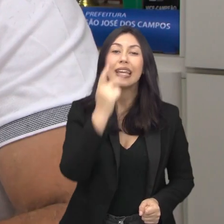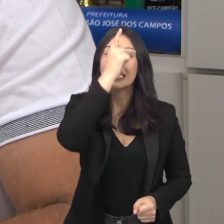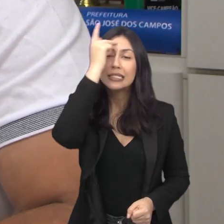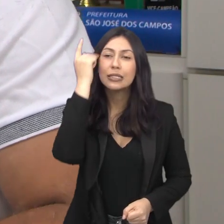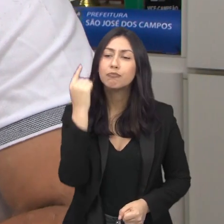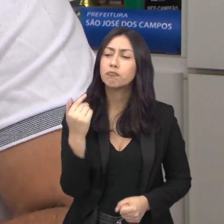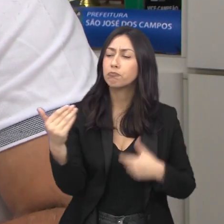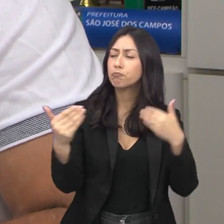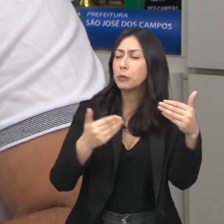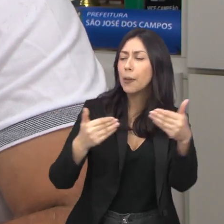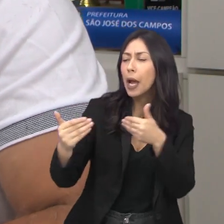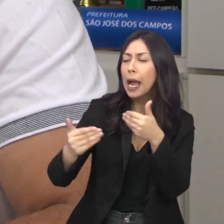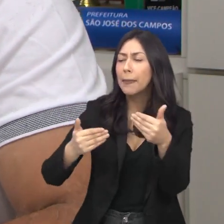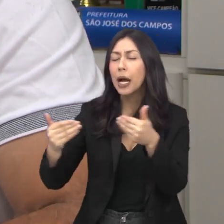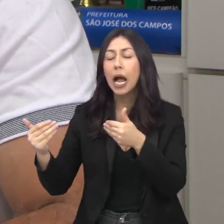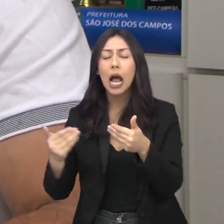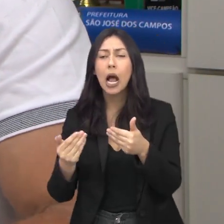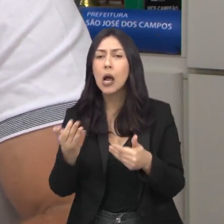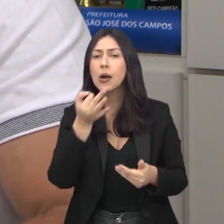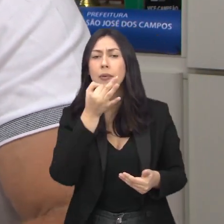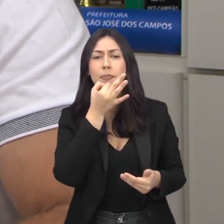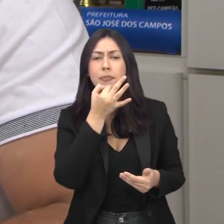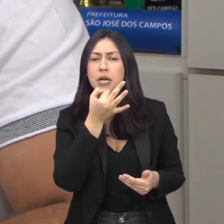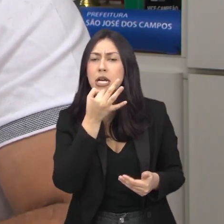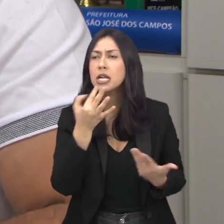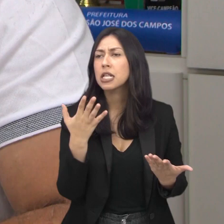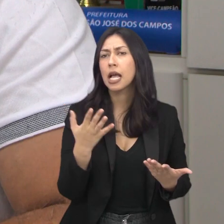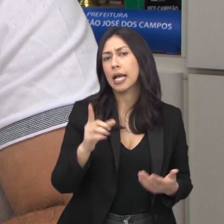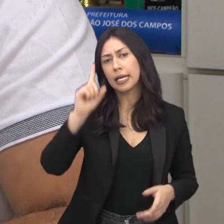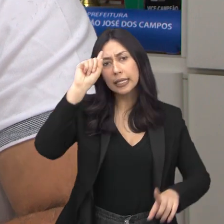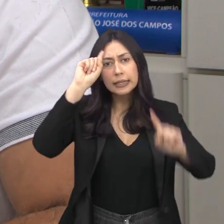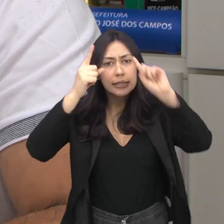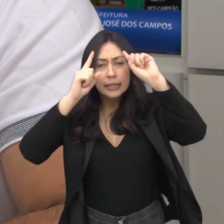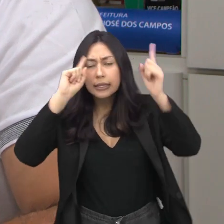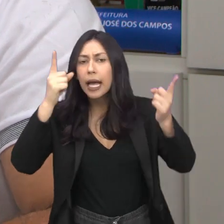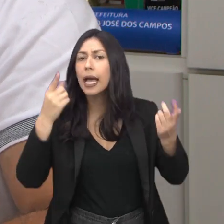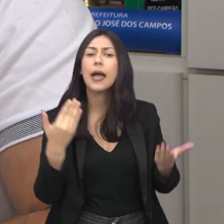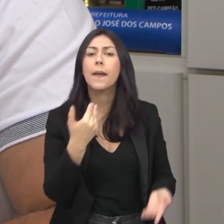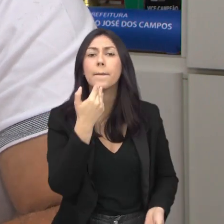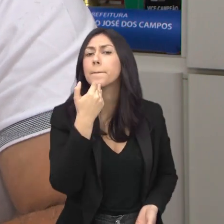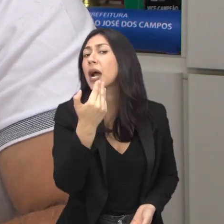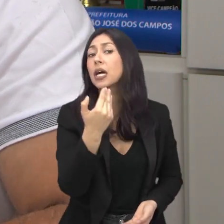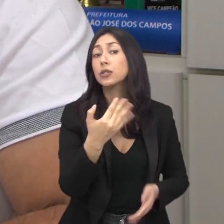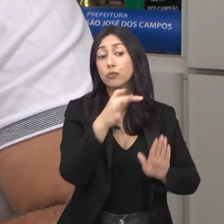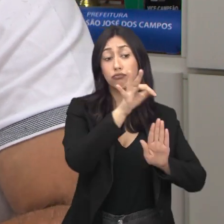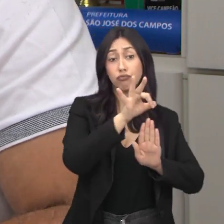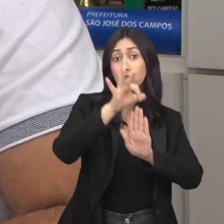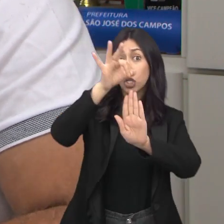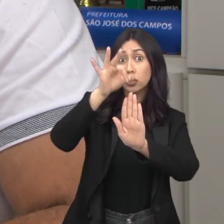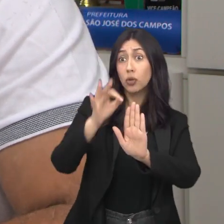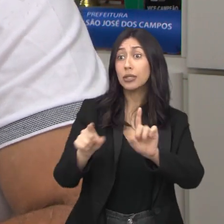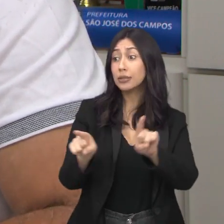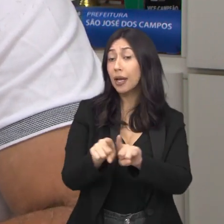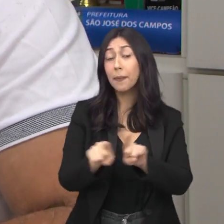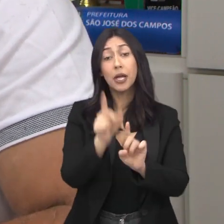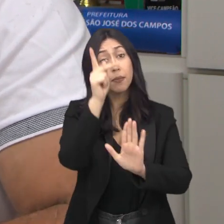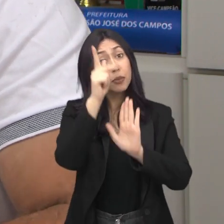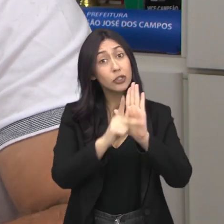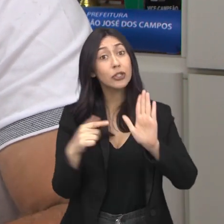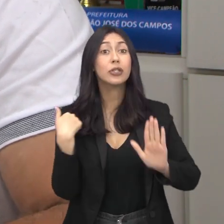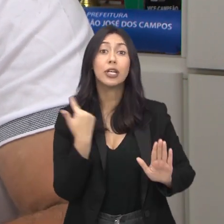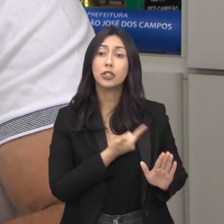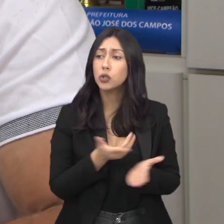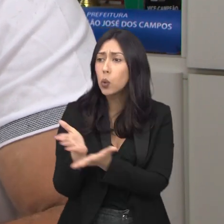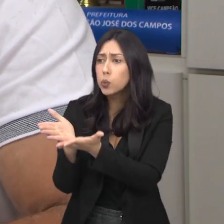E elas trazem aqui para a gente, na Câmara, várias ideias, solicitações, indicações, projetos que a